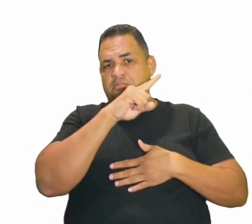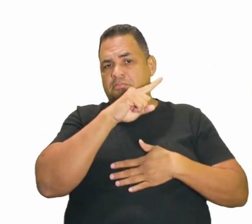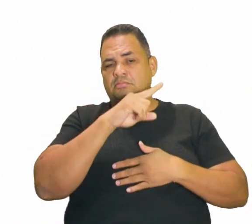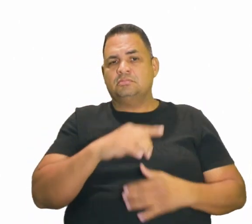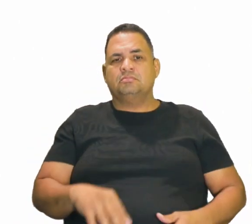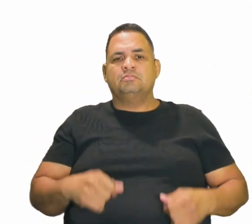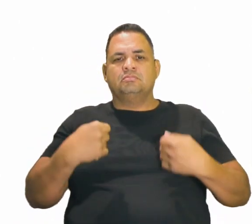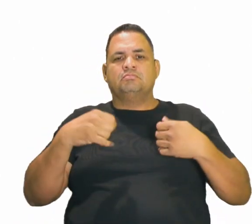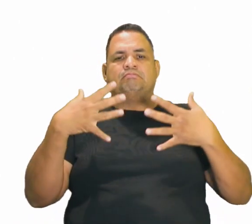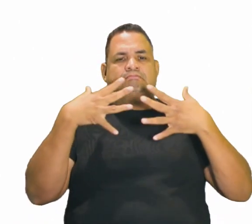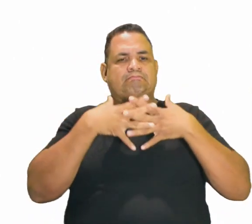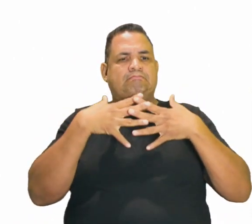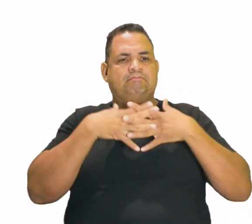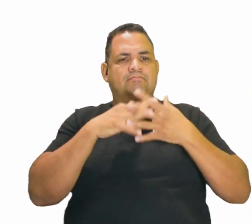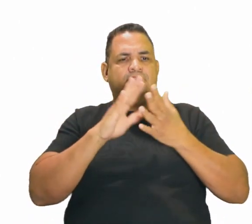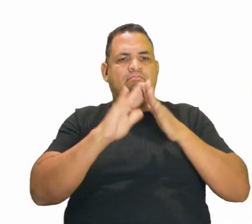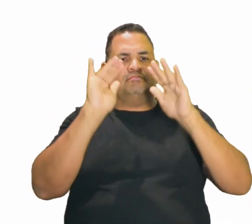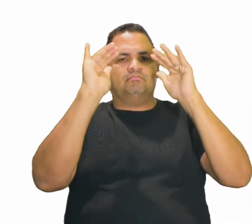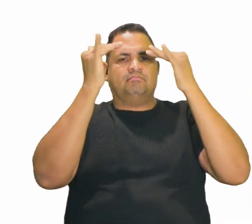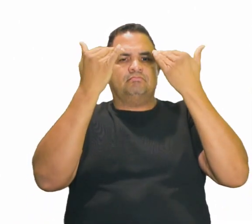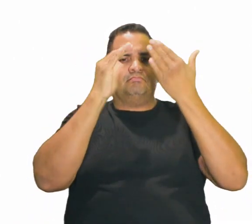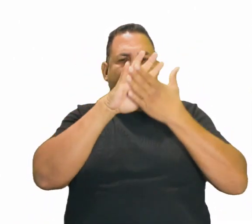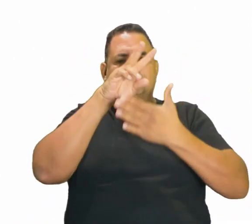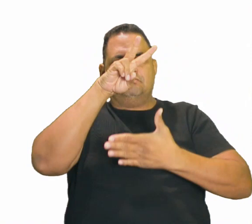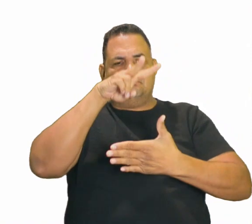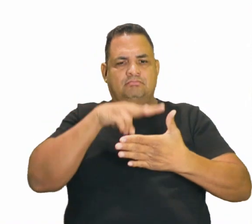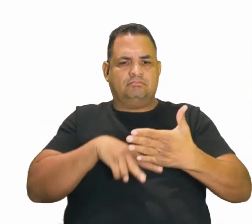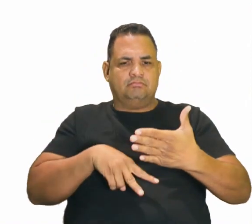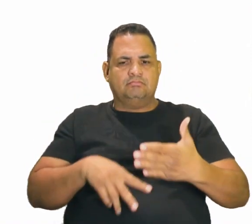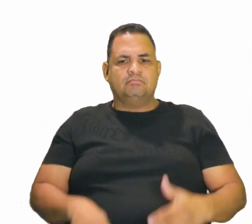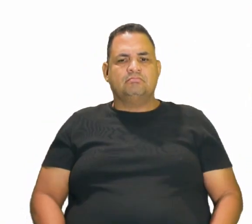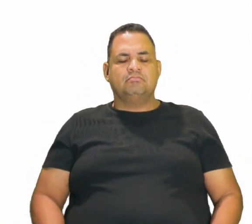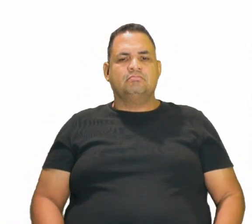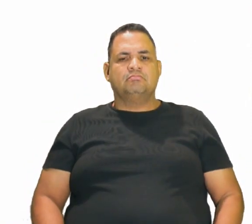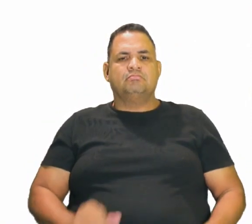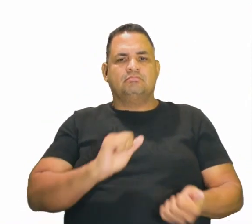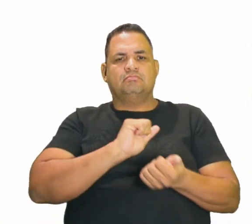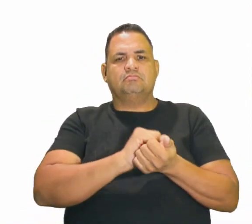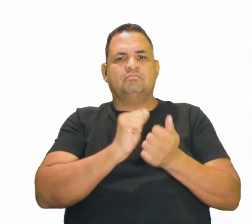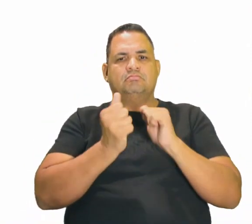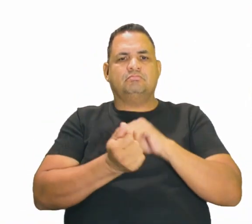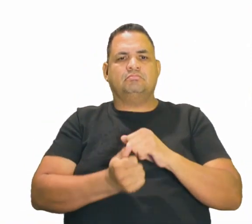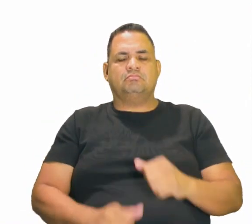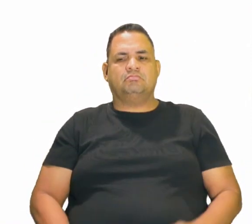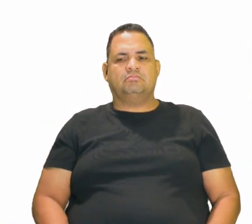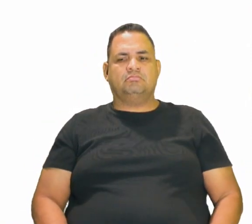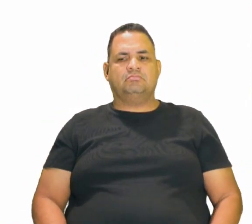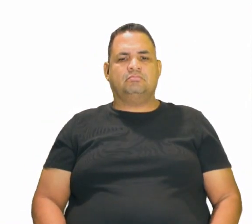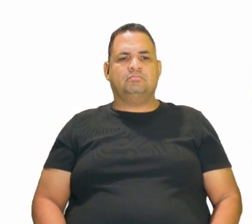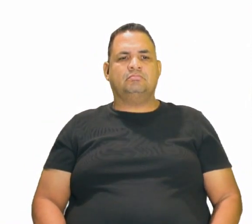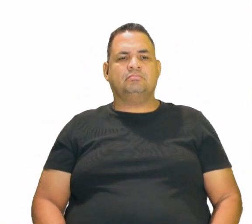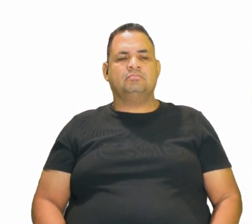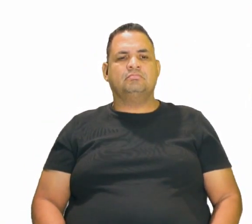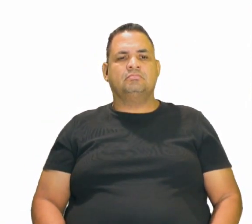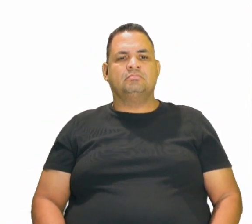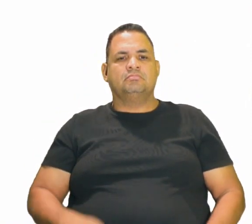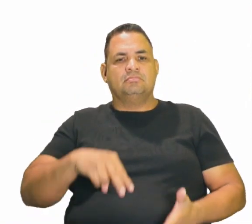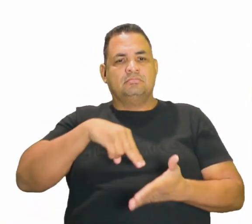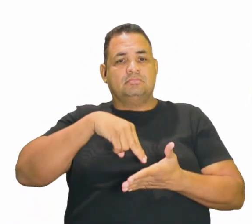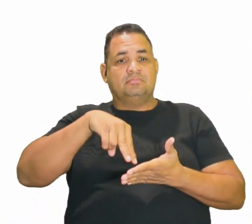precisa ter ali uma atenção na leitura uma questão adaptada Então vamos fazer a leitura